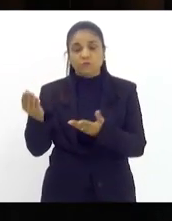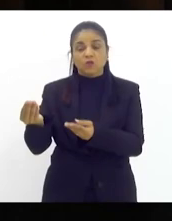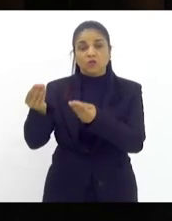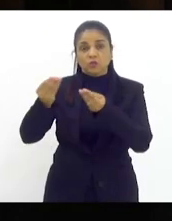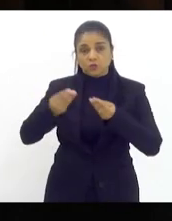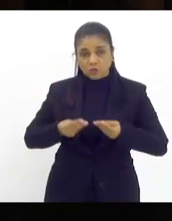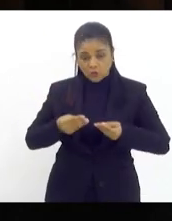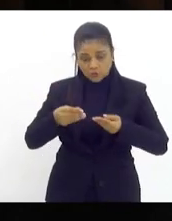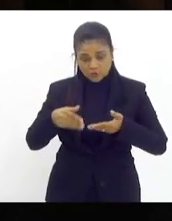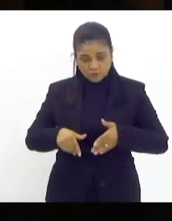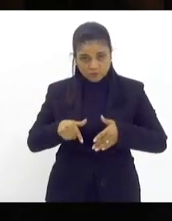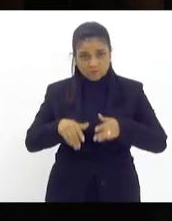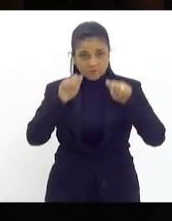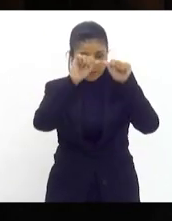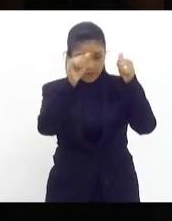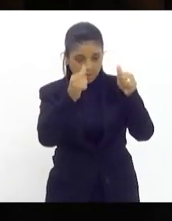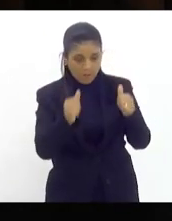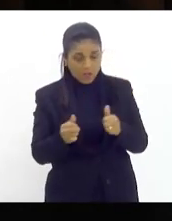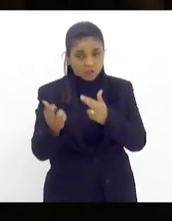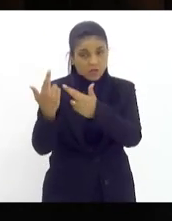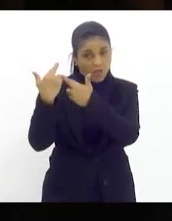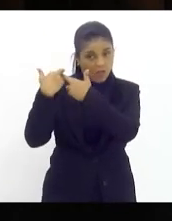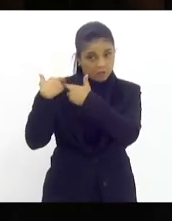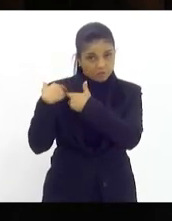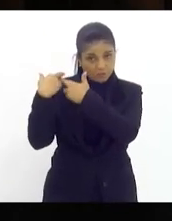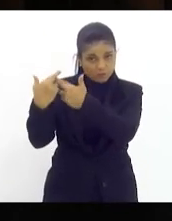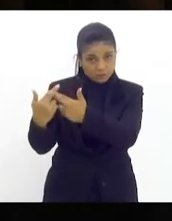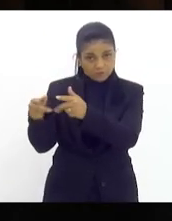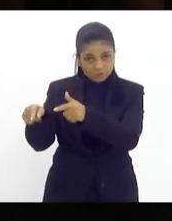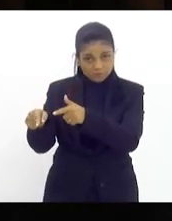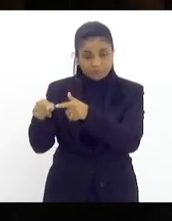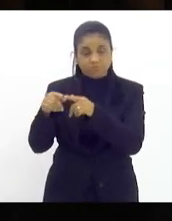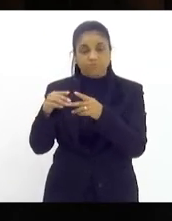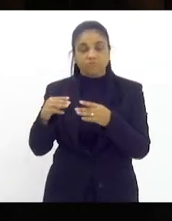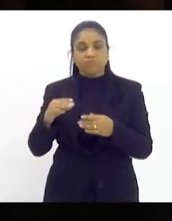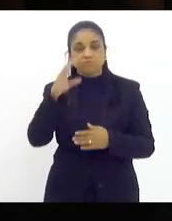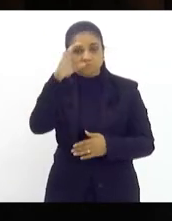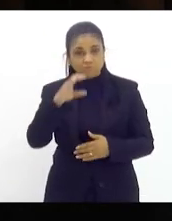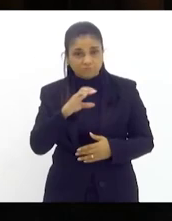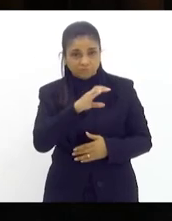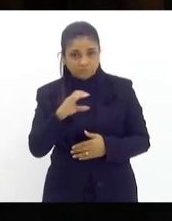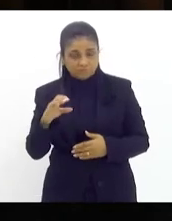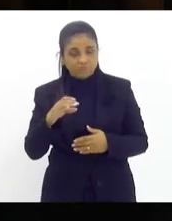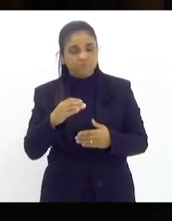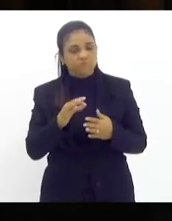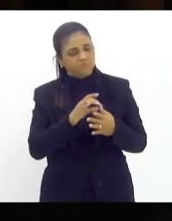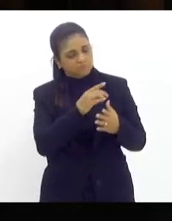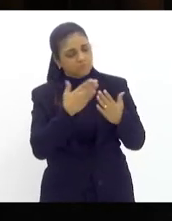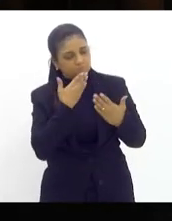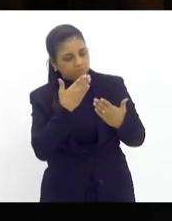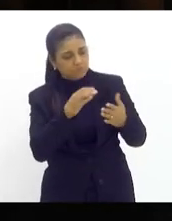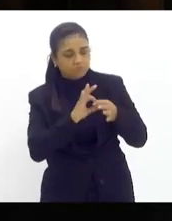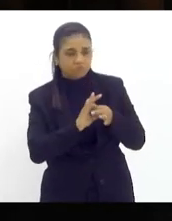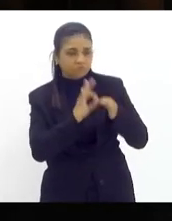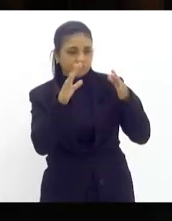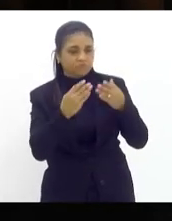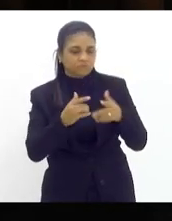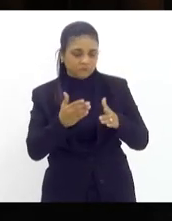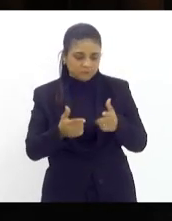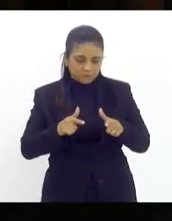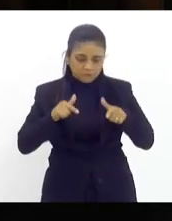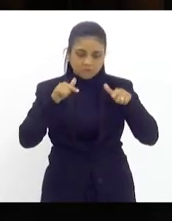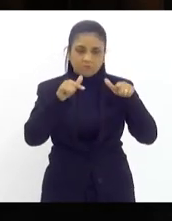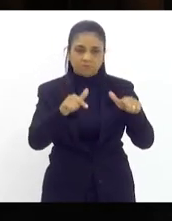então ele é o responsável e eu gostaria então de pedir a vossa excelência autorização para entregar essa Moção de aplauso de louvor